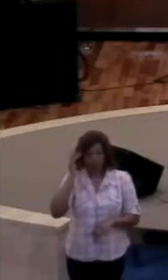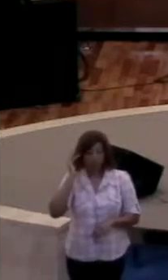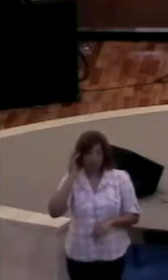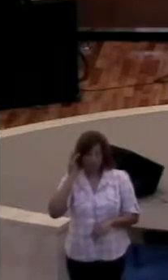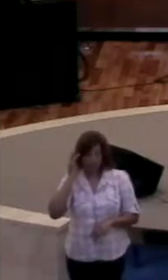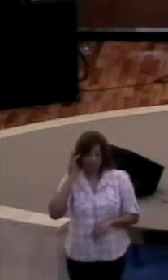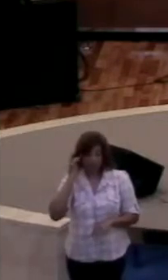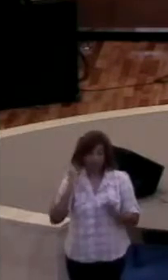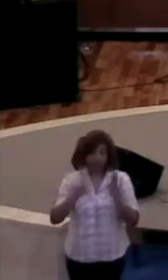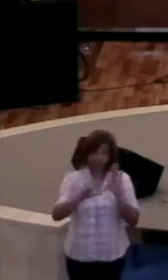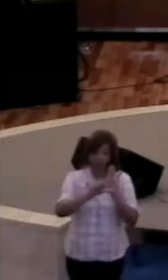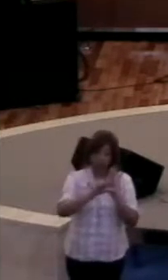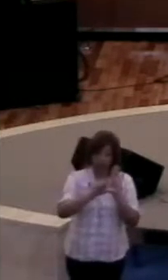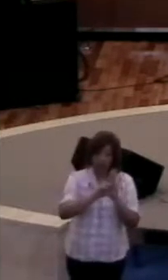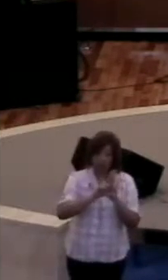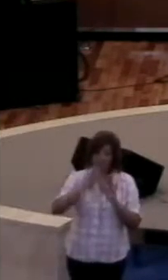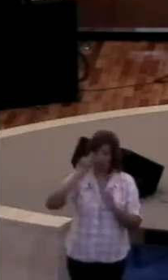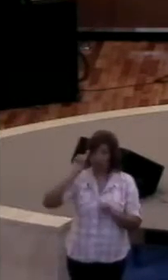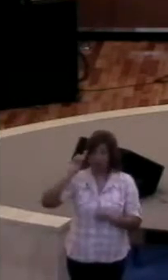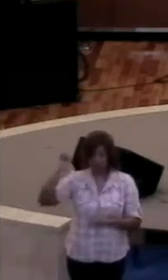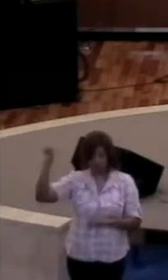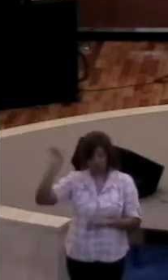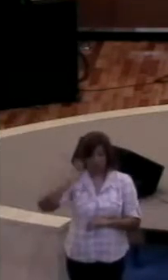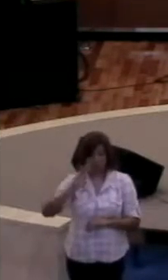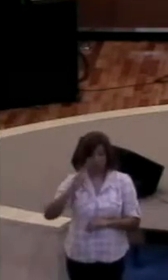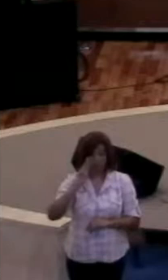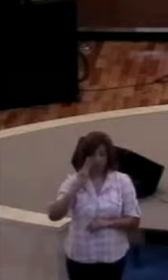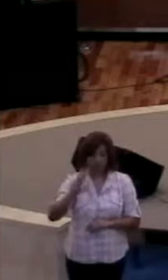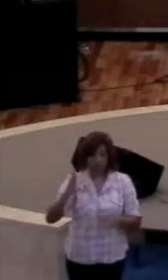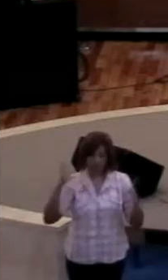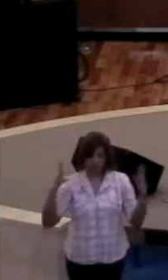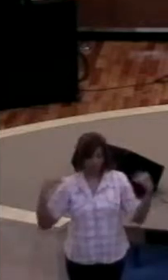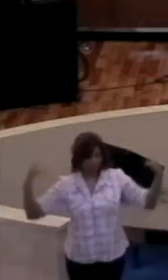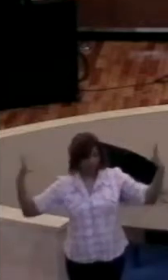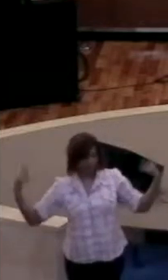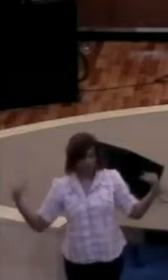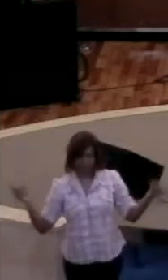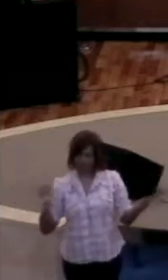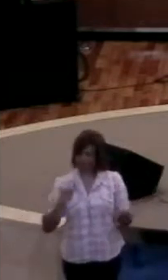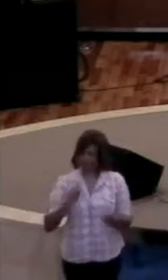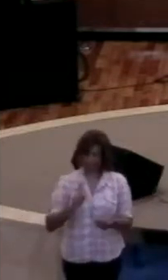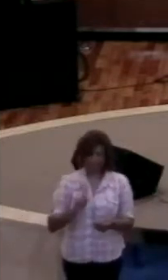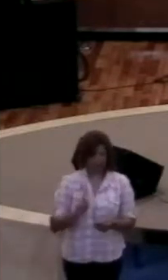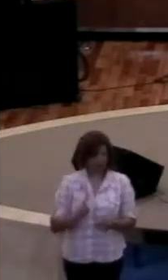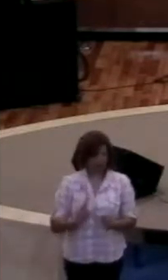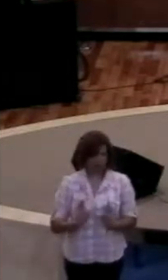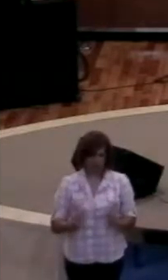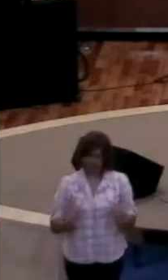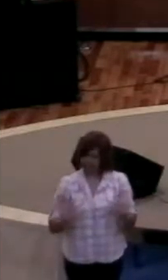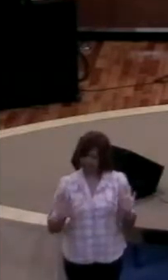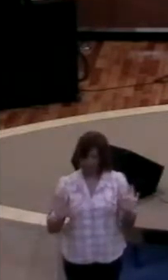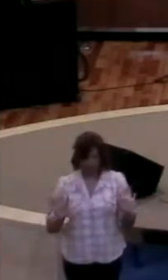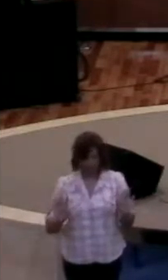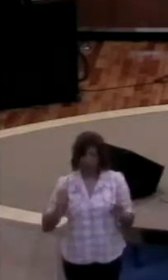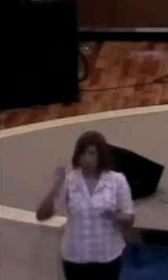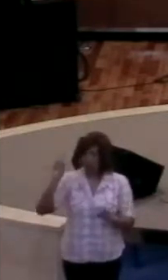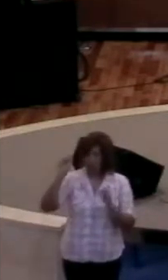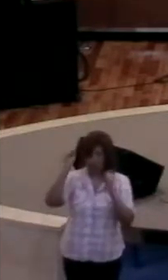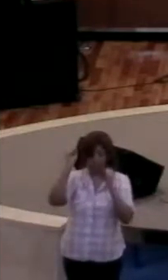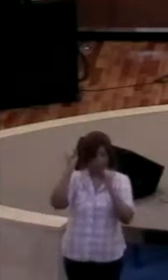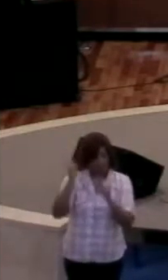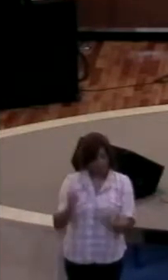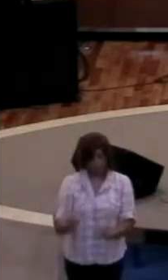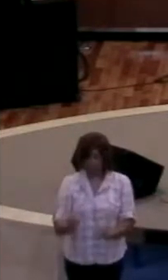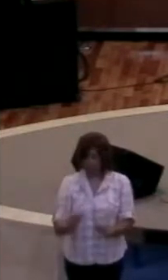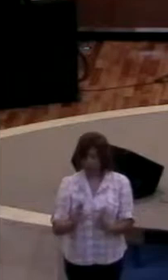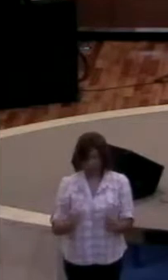está condicionada a ver anjos. Não, a bênção de Deus está condicionada a Jesus. Ele está aqui nessa manhã, Ele é poderoso e a sua palavra está